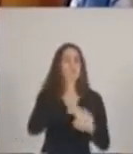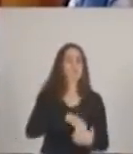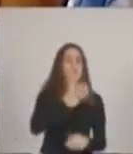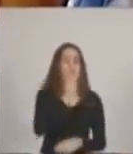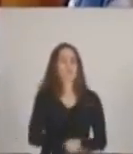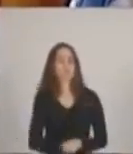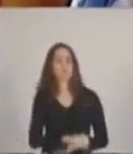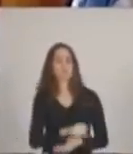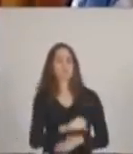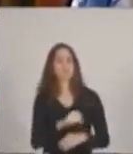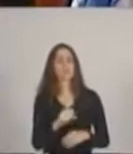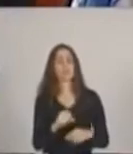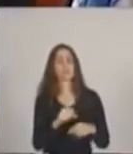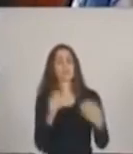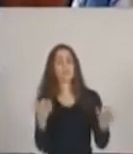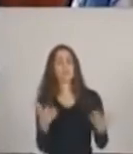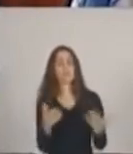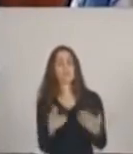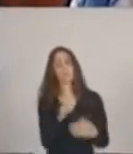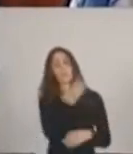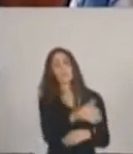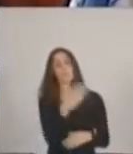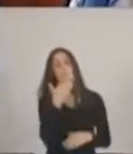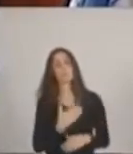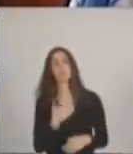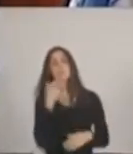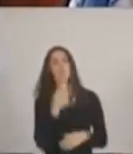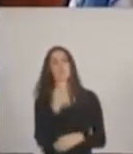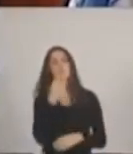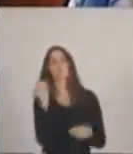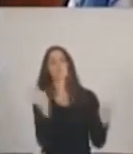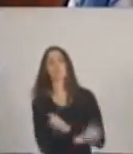que o paciente solicitou. No final, ele nega.